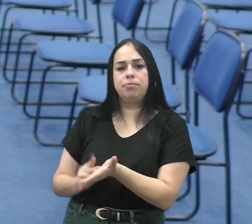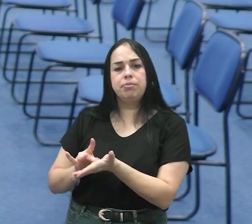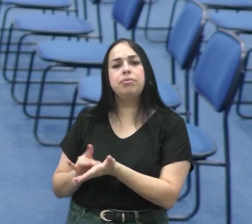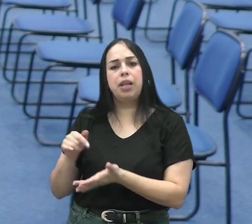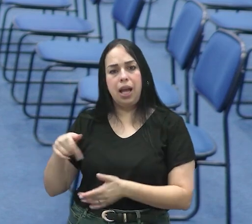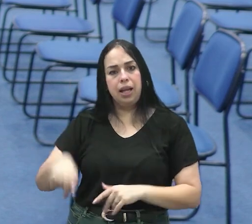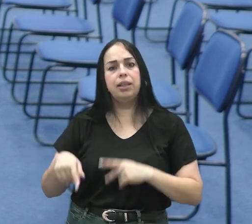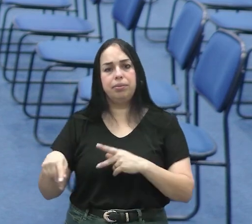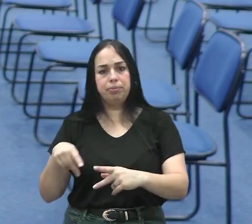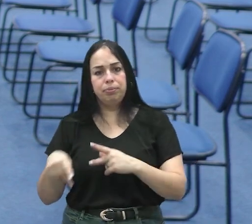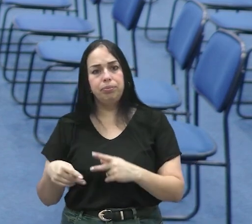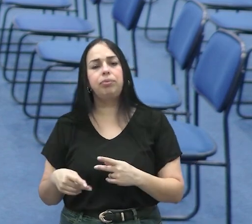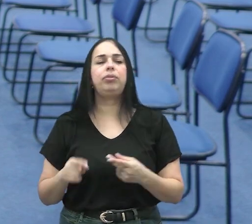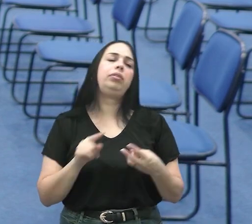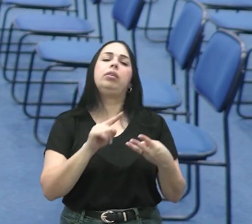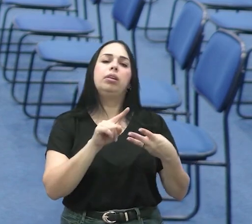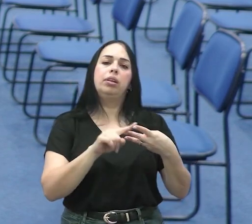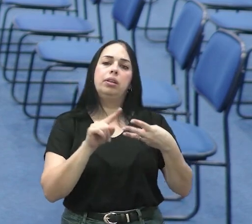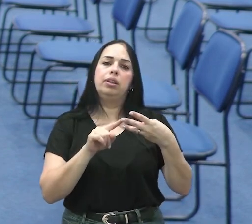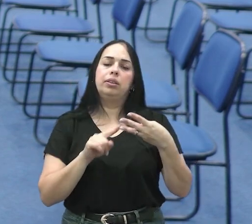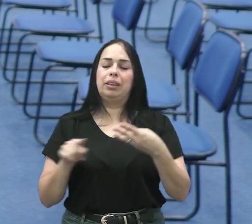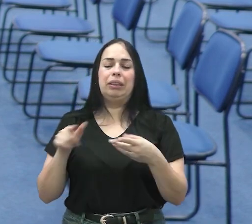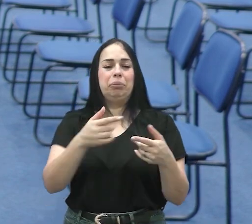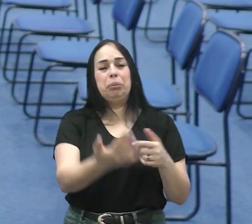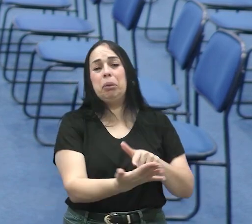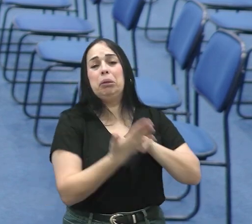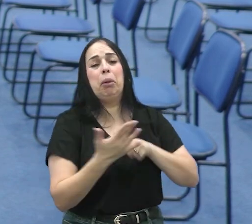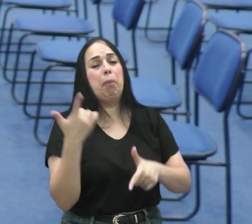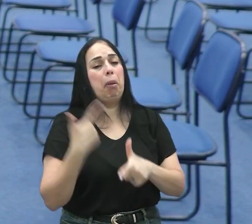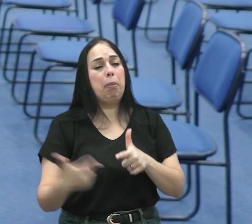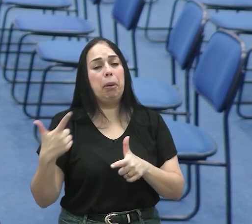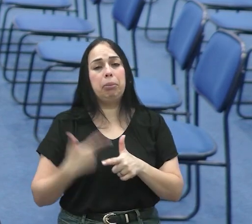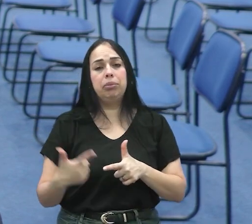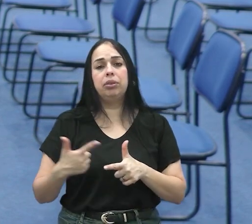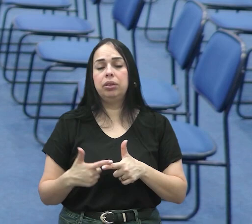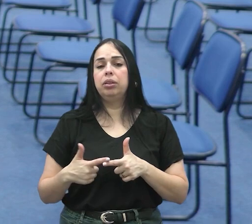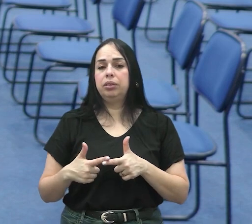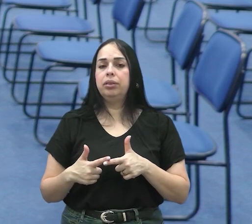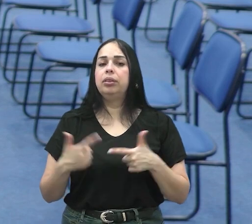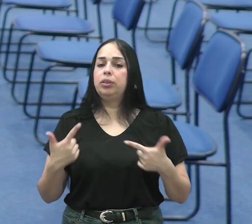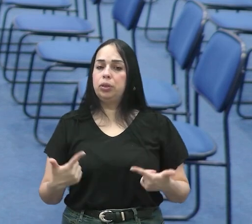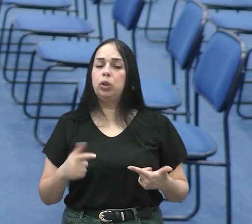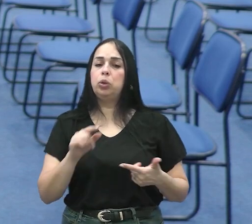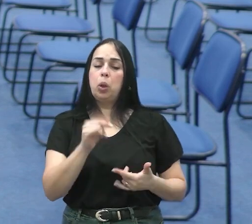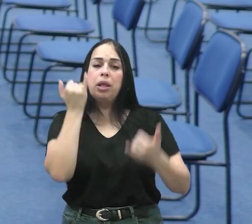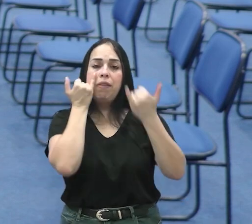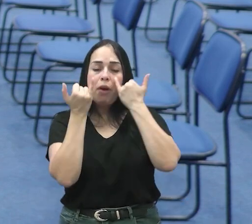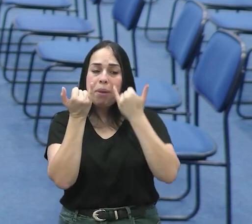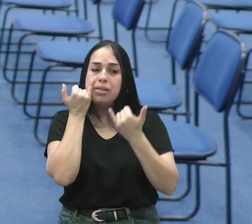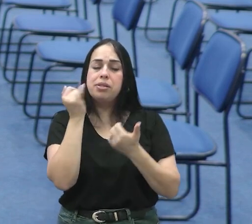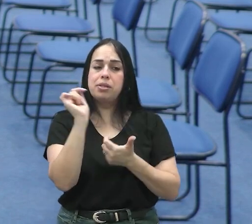efetiva, né, aqui em São José dos Campos. Indicaram diversos problemas e todos eles são relacionados, todas as